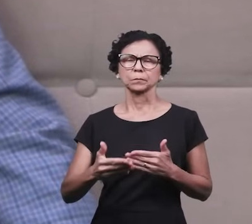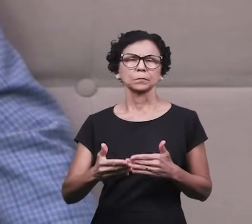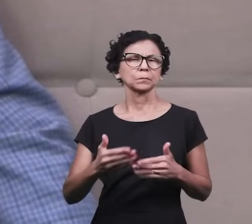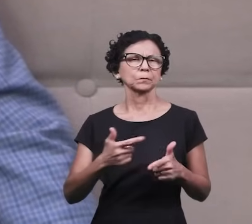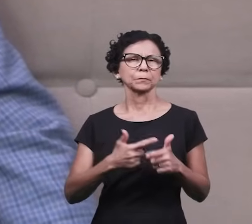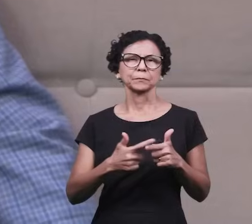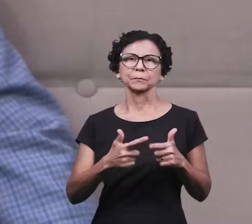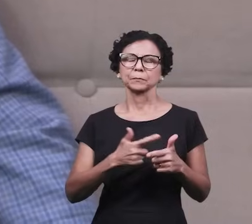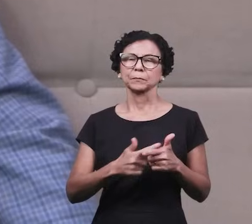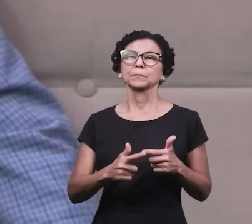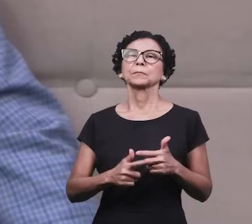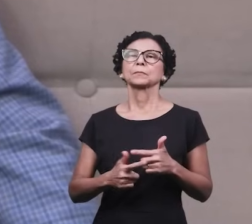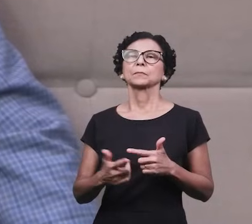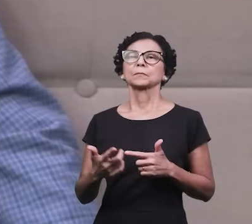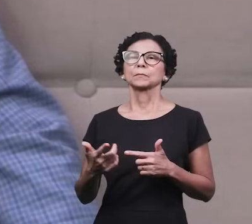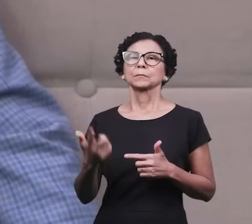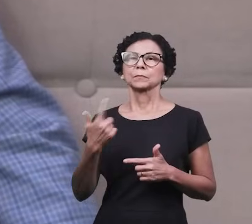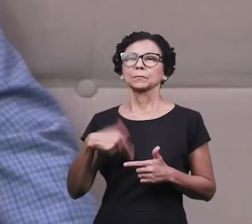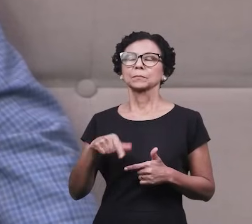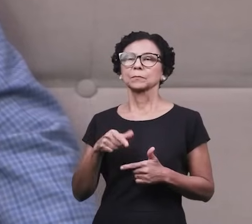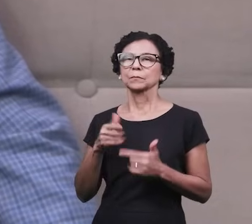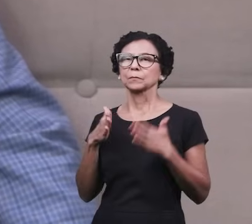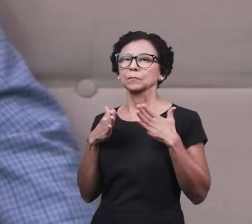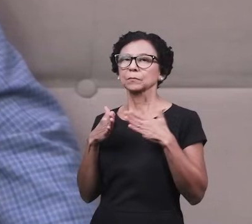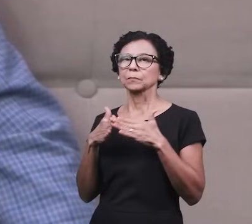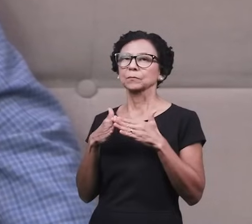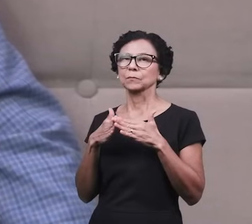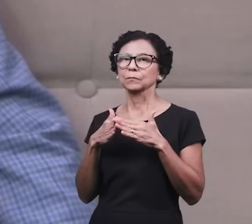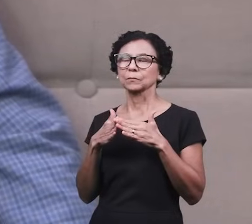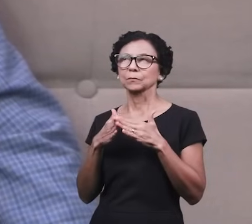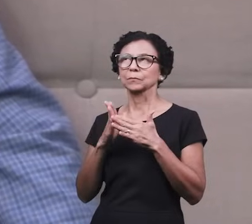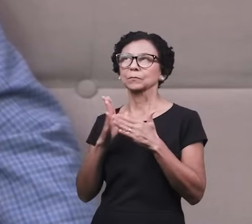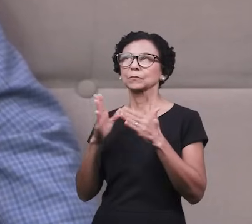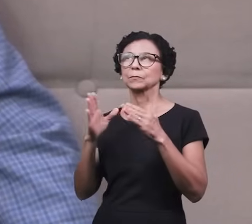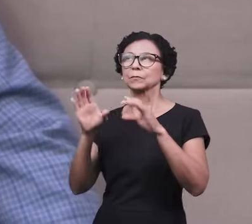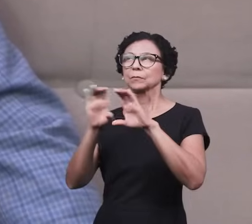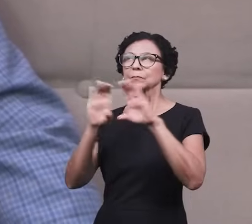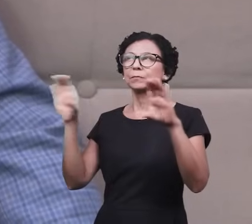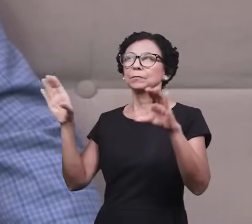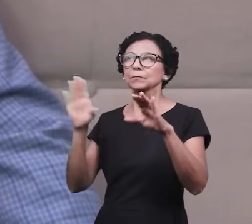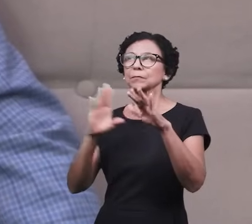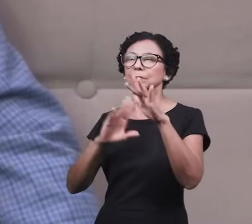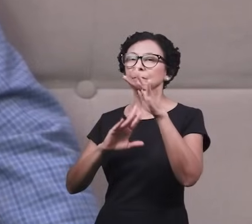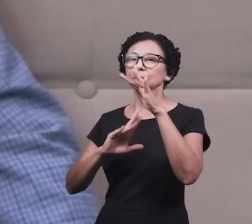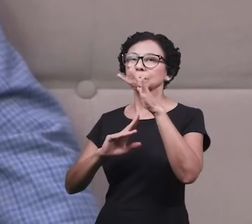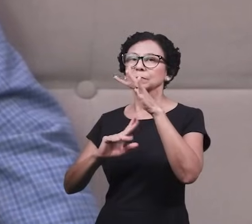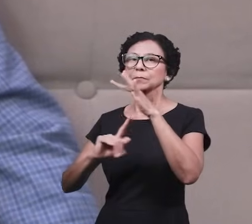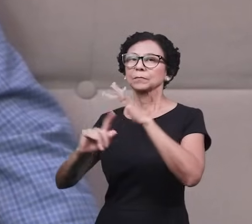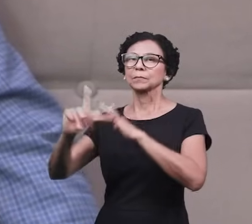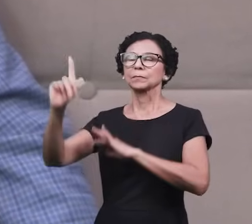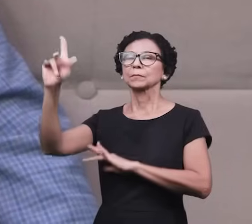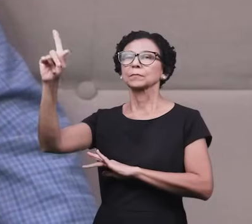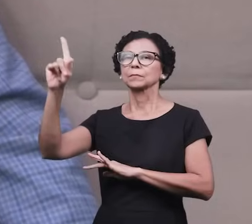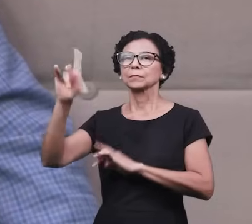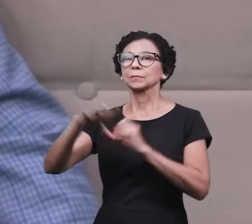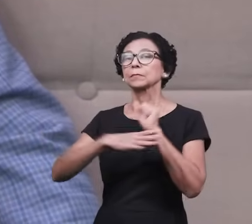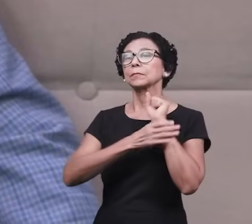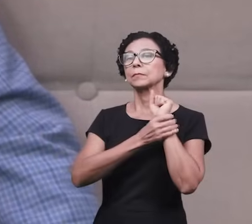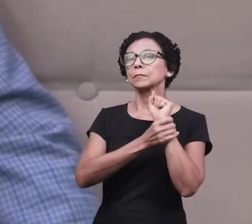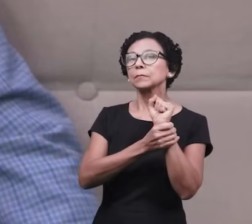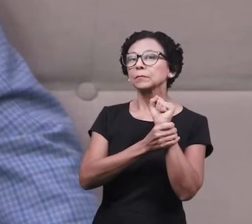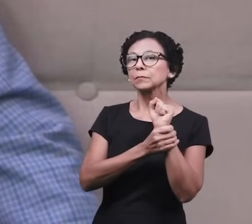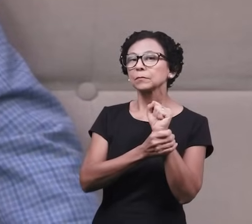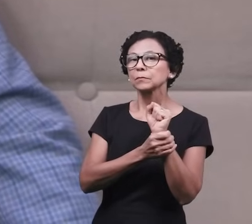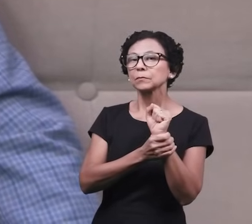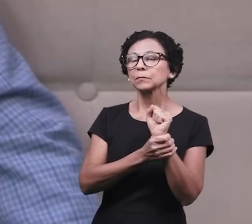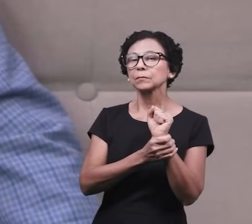circunstâncias, iremos prosseguir na caminhada estabelecida por Deus, com a garantia de que,